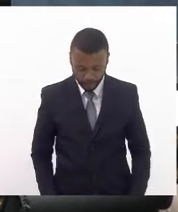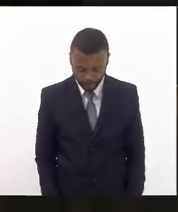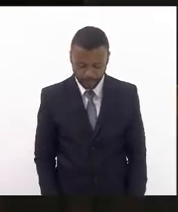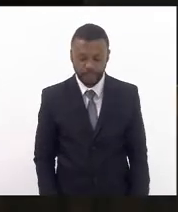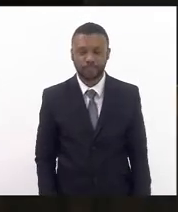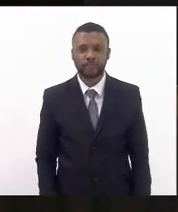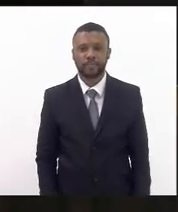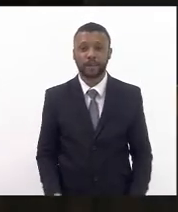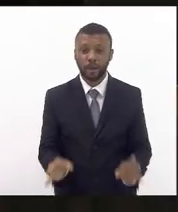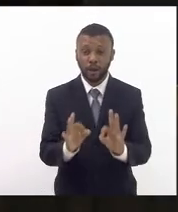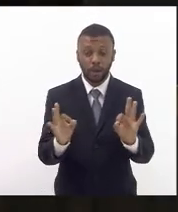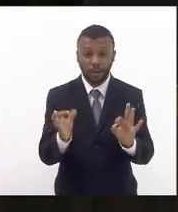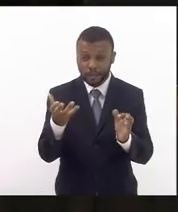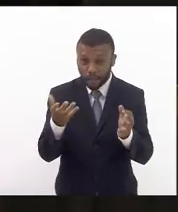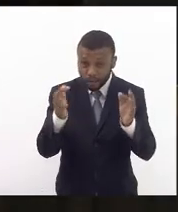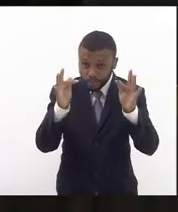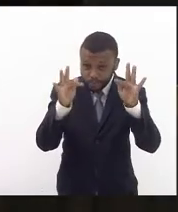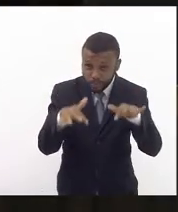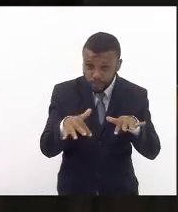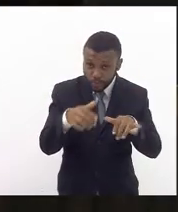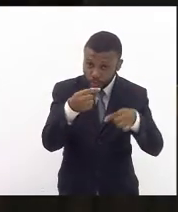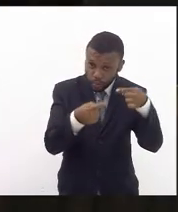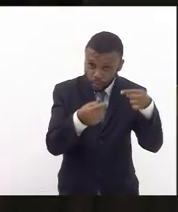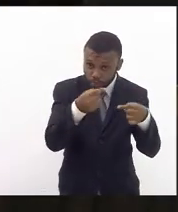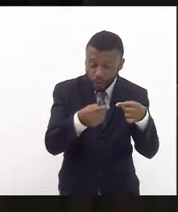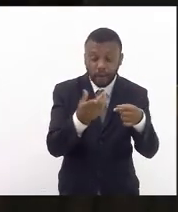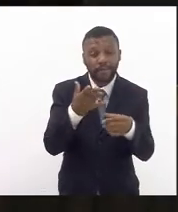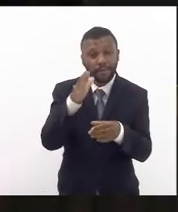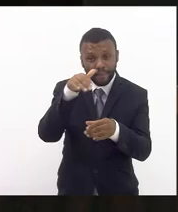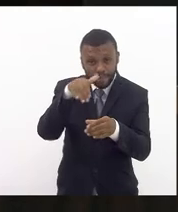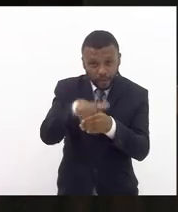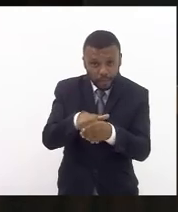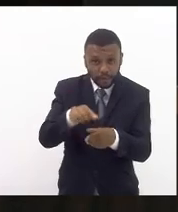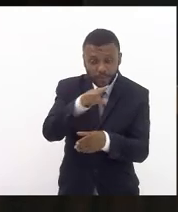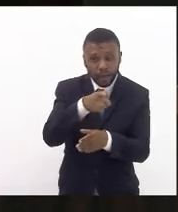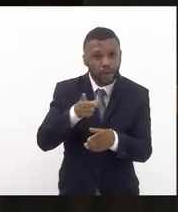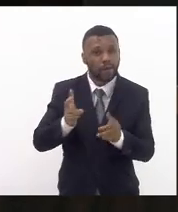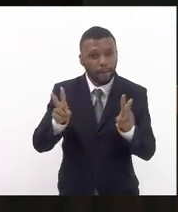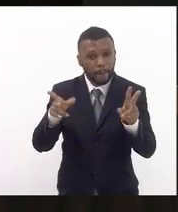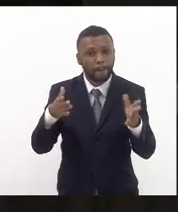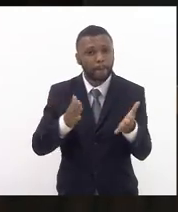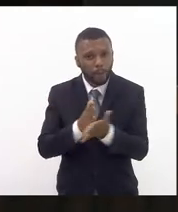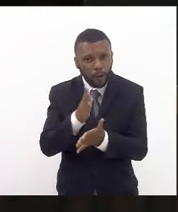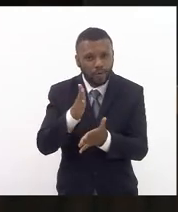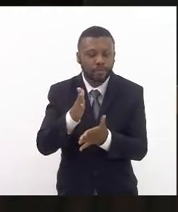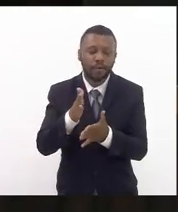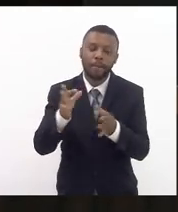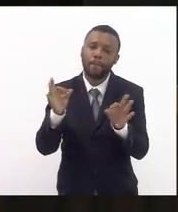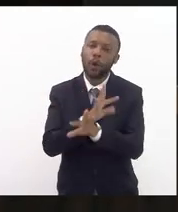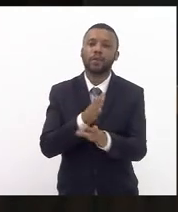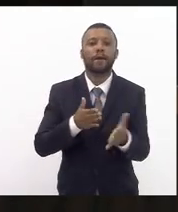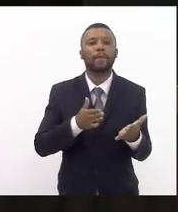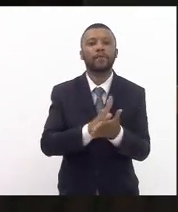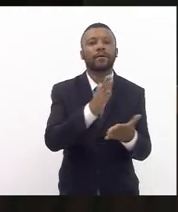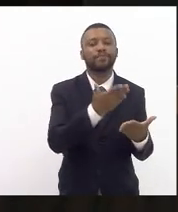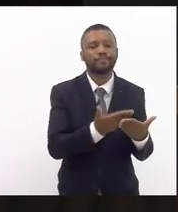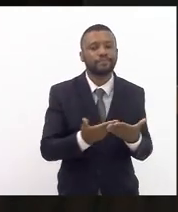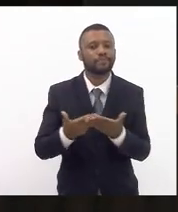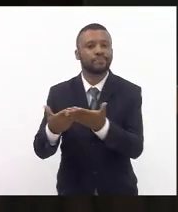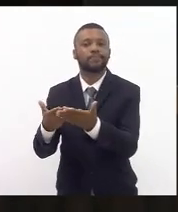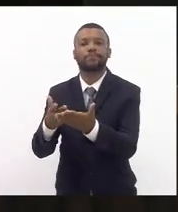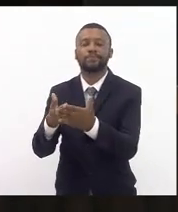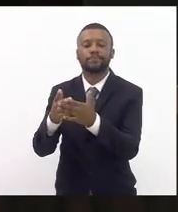Não havendo mais que querer discutir, encerrada a discussão, em votação. Os senhores que aprovam permaneçam como estão, aprovado, vai